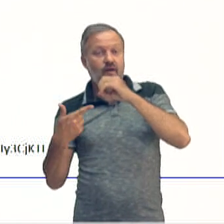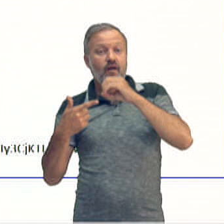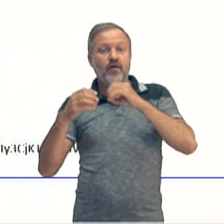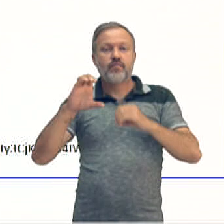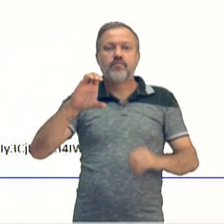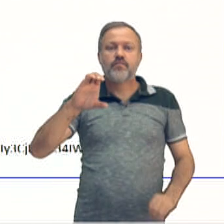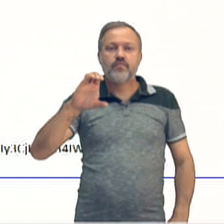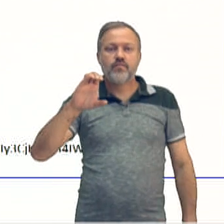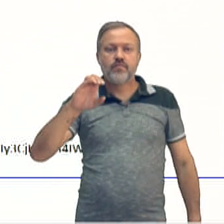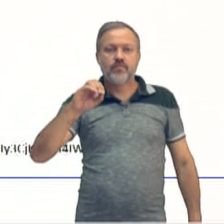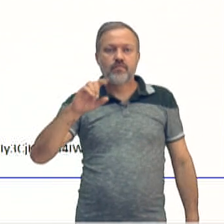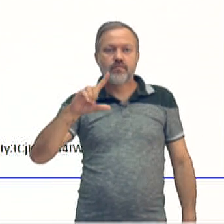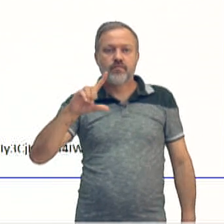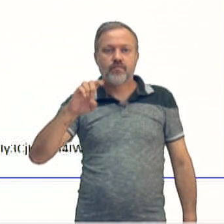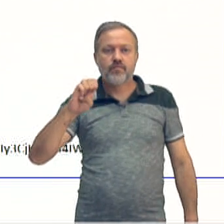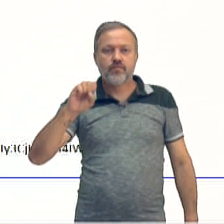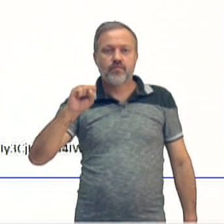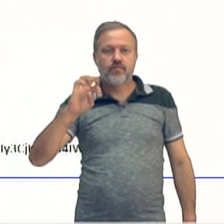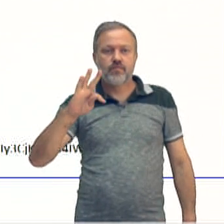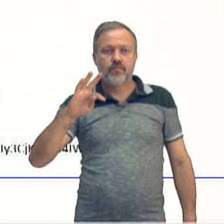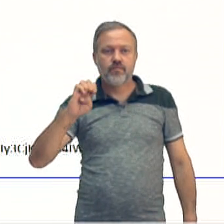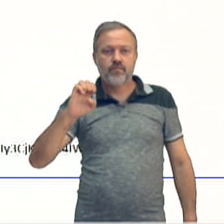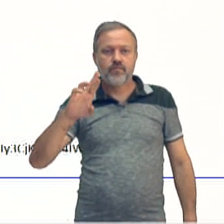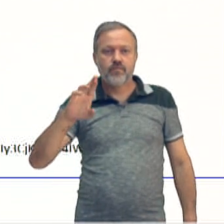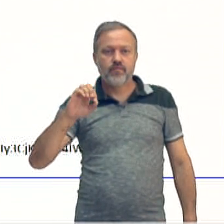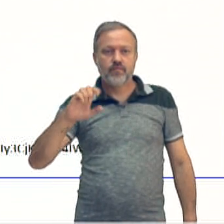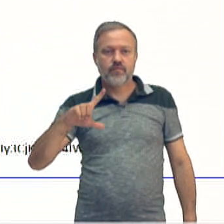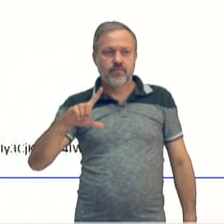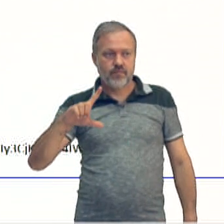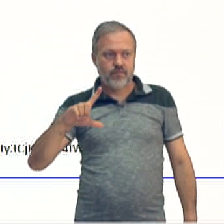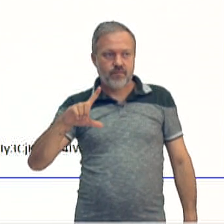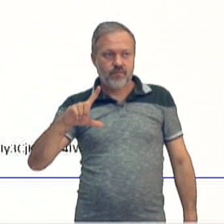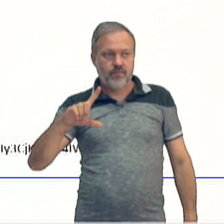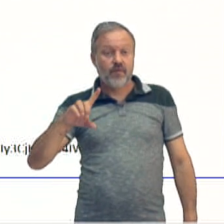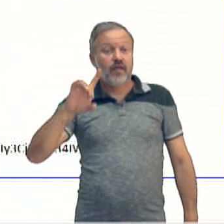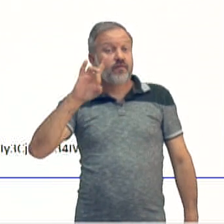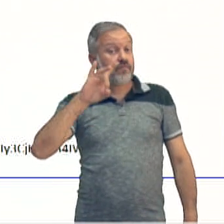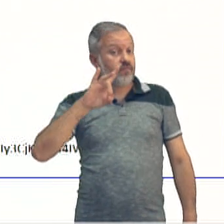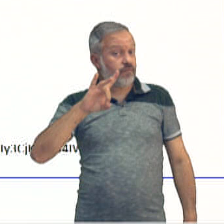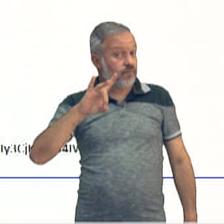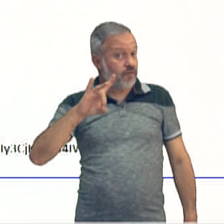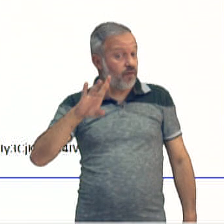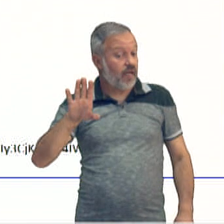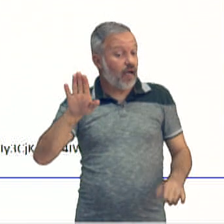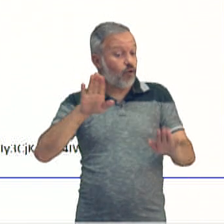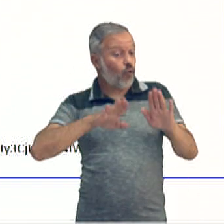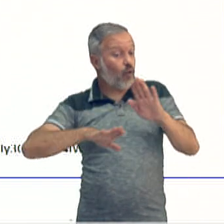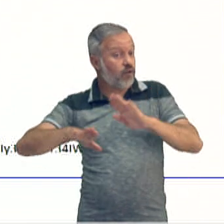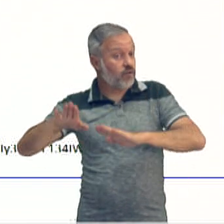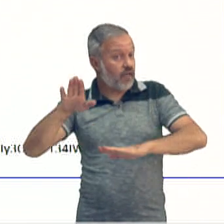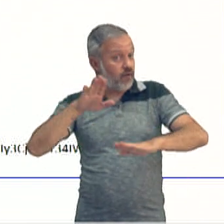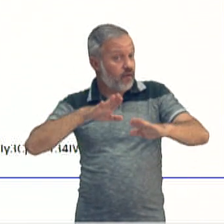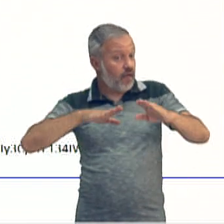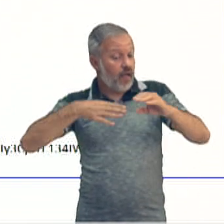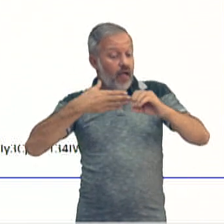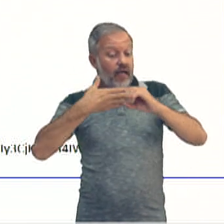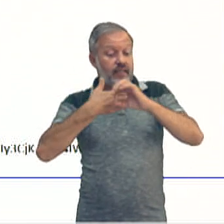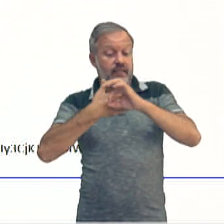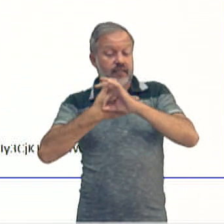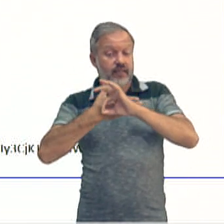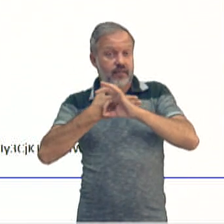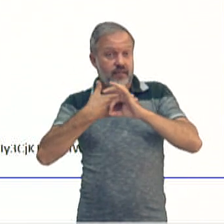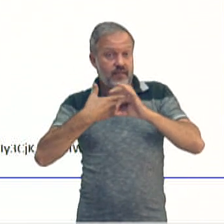importância para regular a fluidez da membrana plasmática. Só é encontrado em animais, tá? Então, colesterol só em membrana